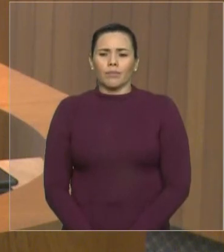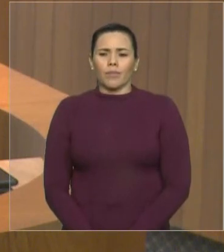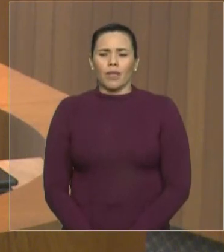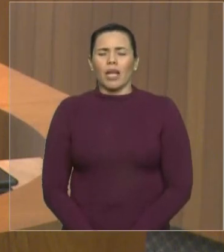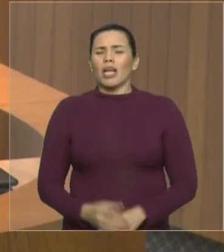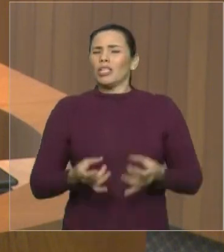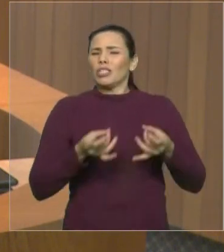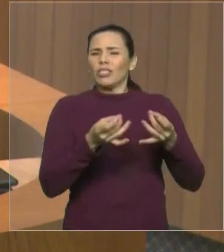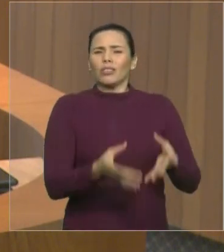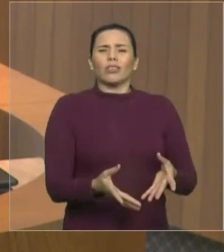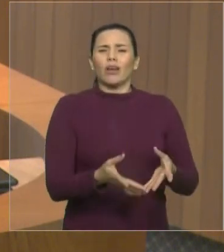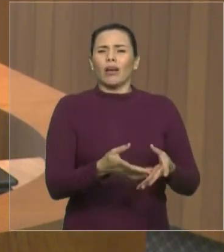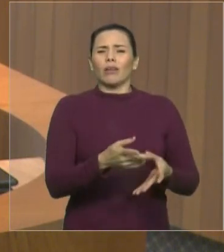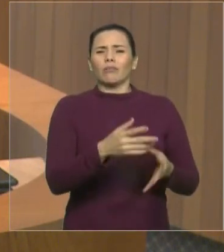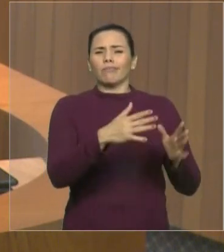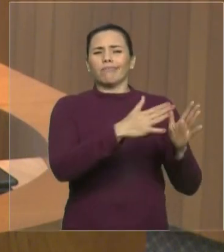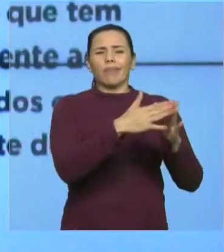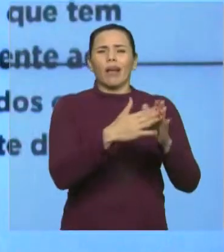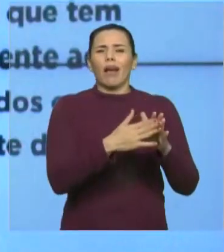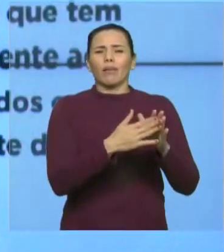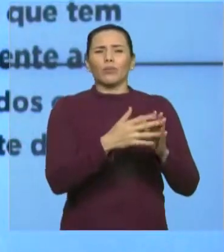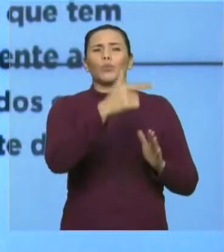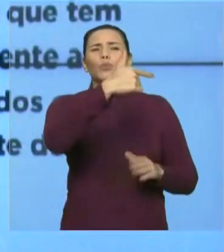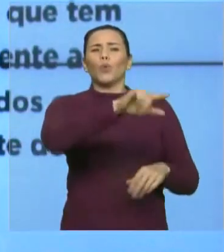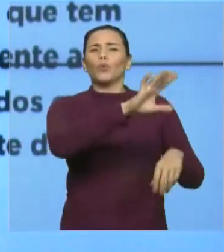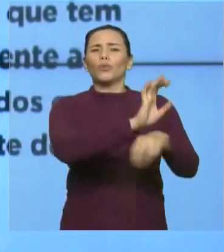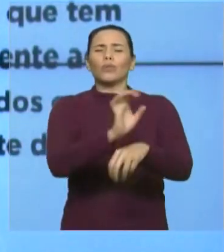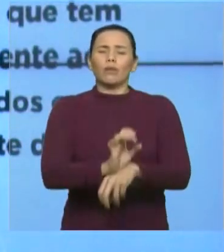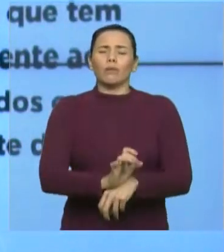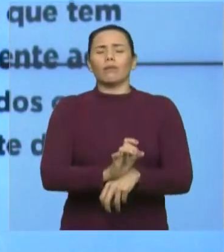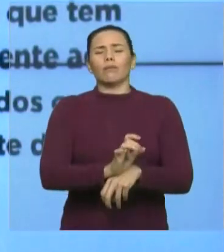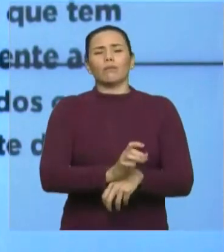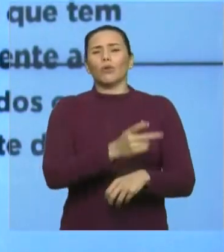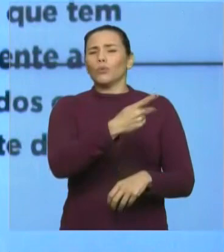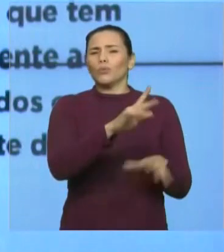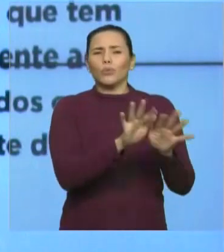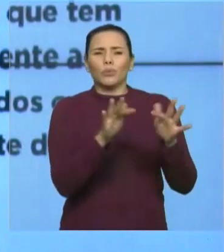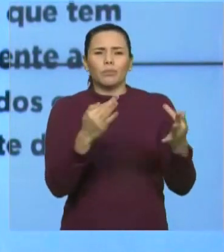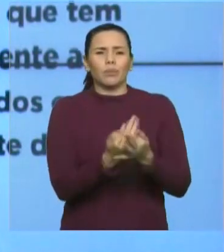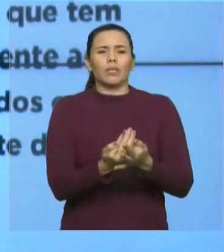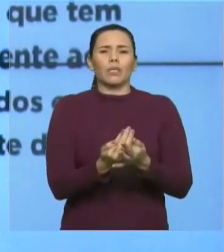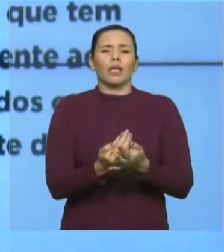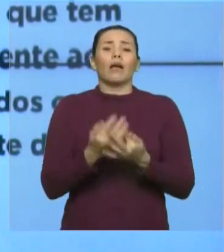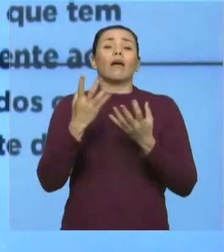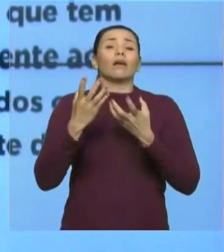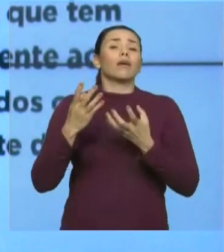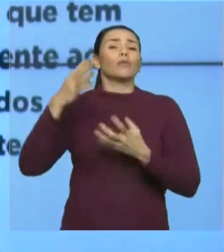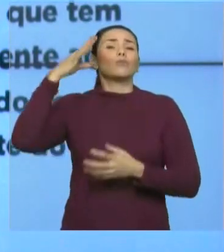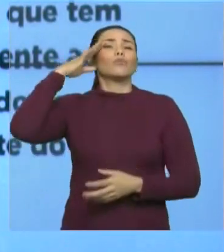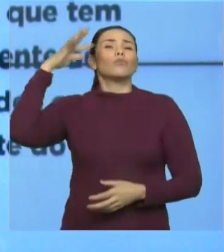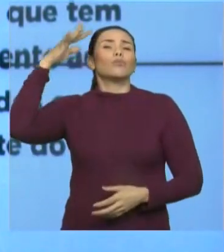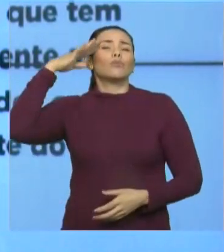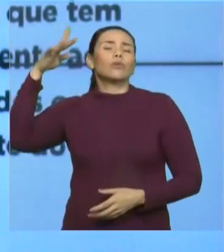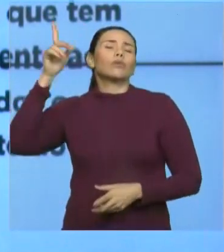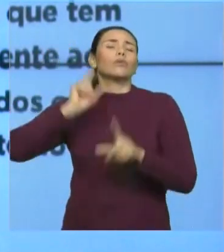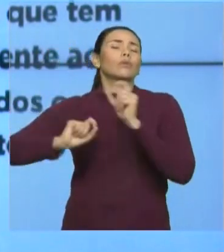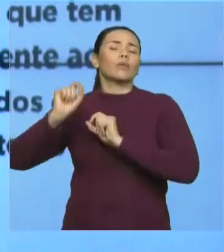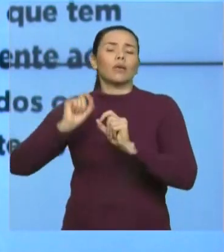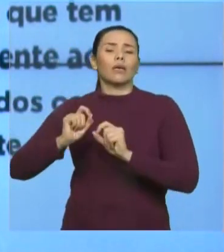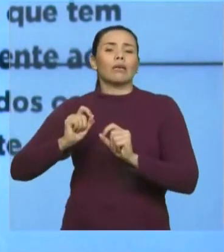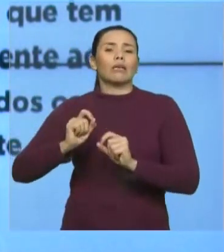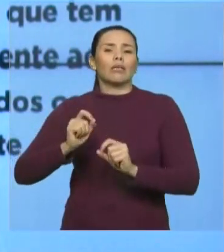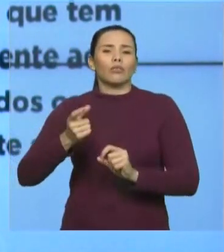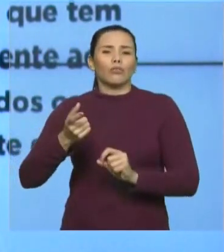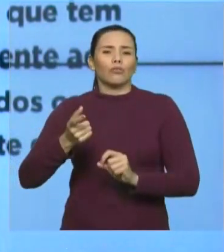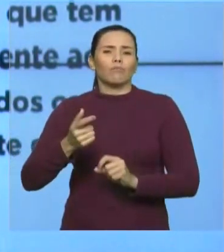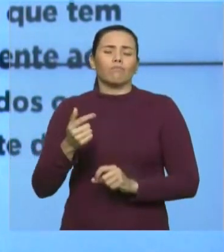abdicaram de tantos momentos importantes para ter o seu sonho recompensado, para não ter no